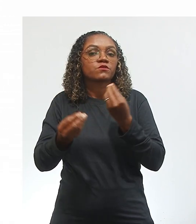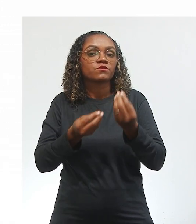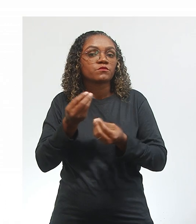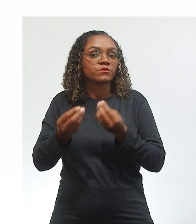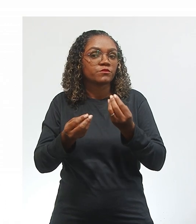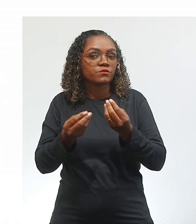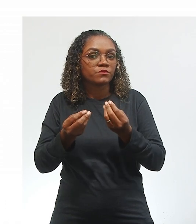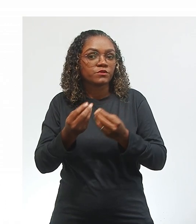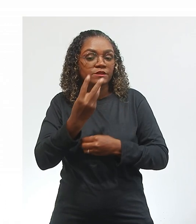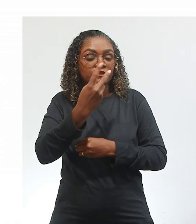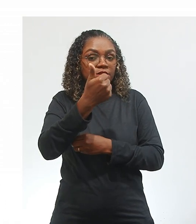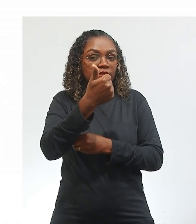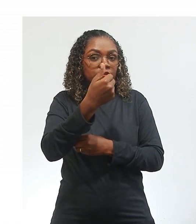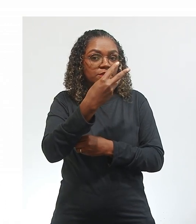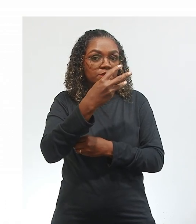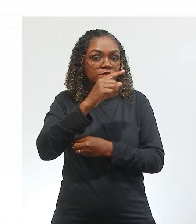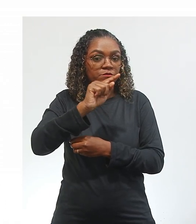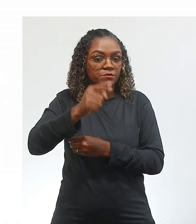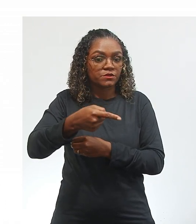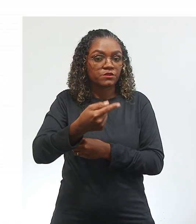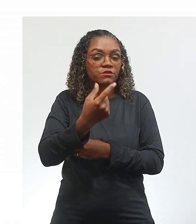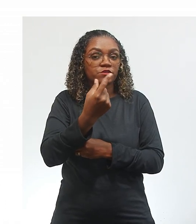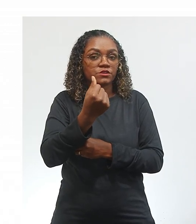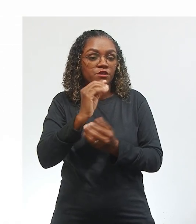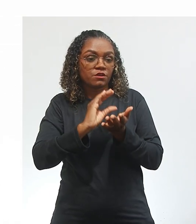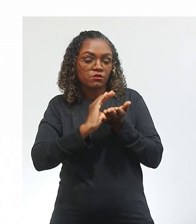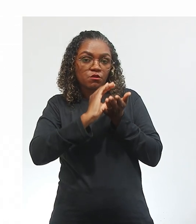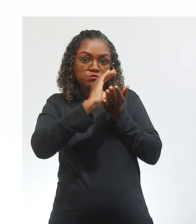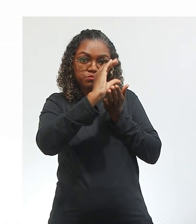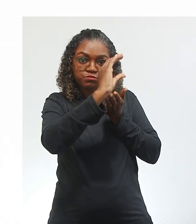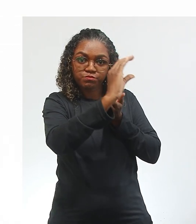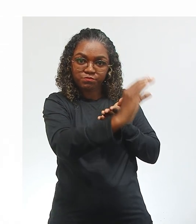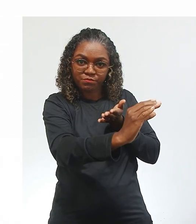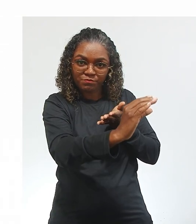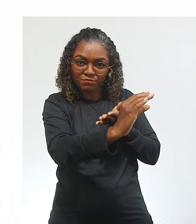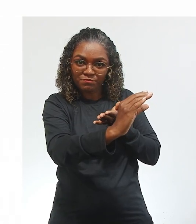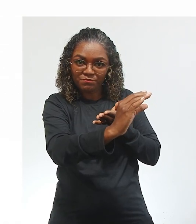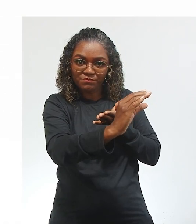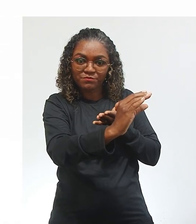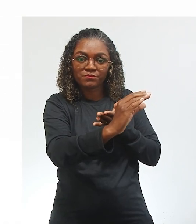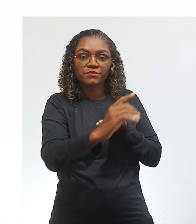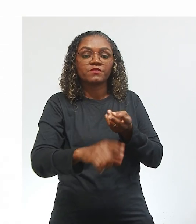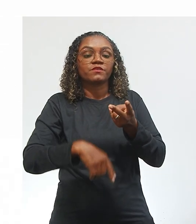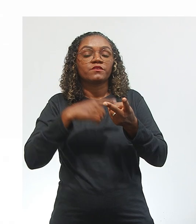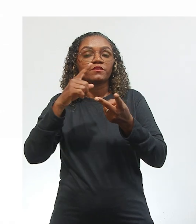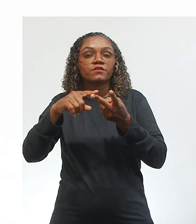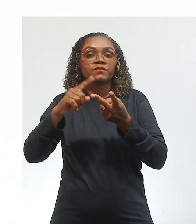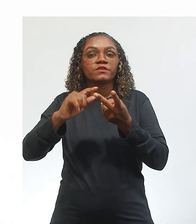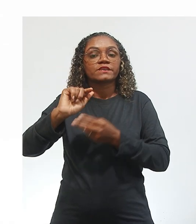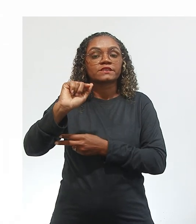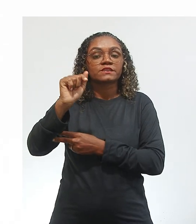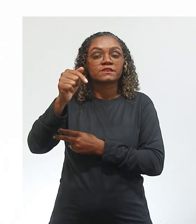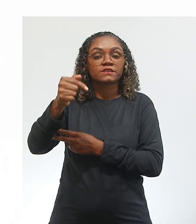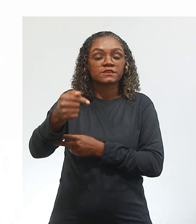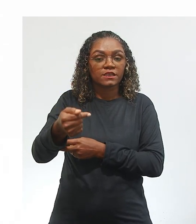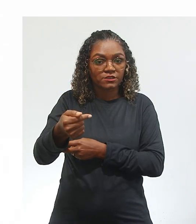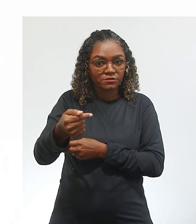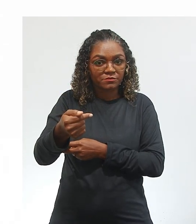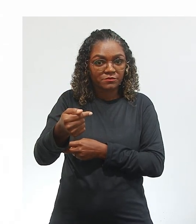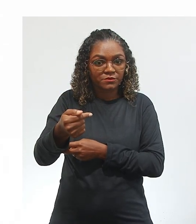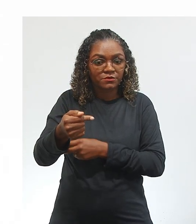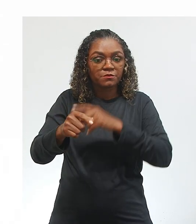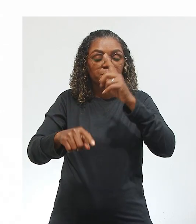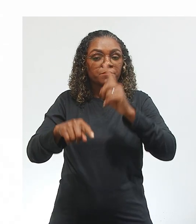integralizado como? Sendo 13 aqui no dinheiro, ou seja, no caixa, 13 mil aqui, e